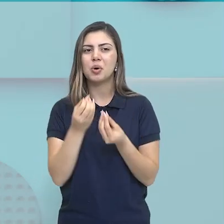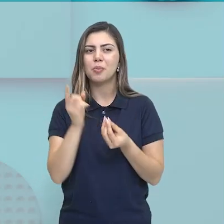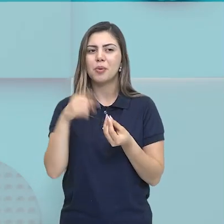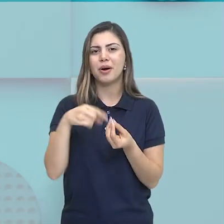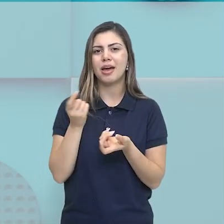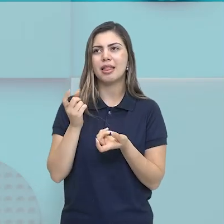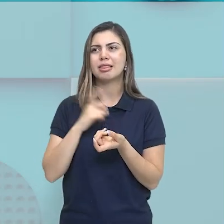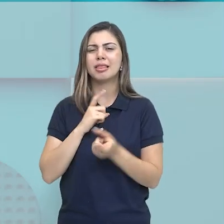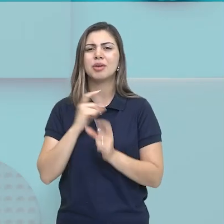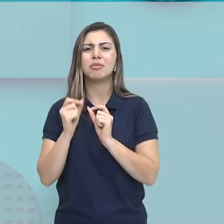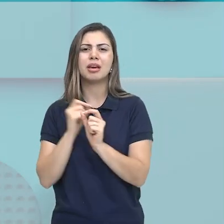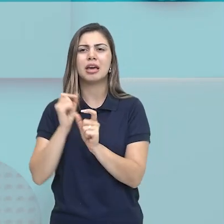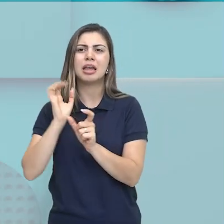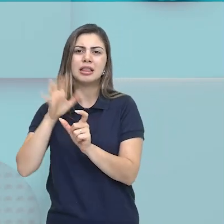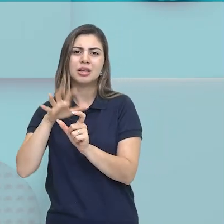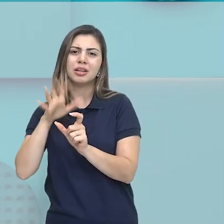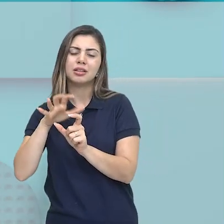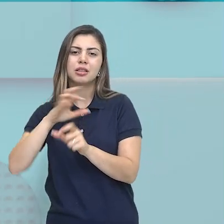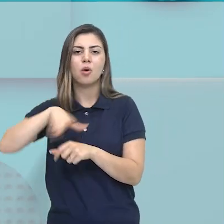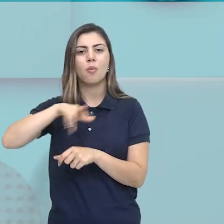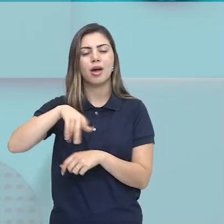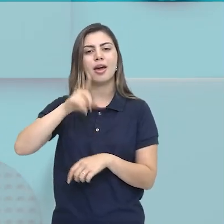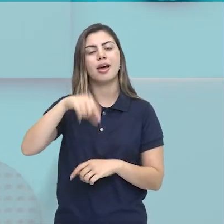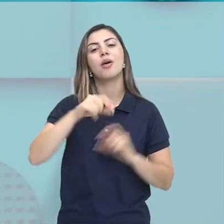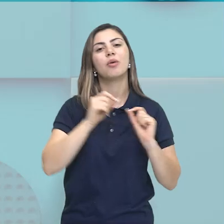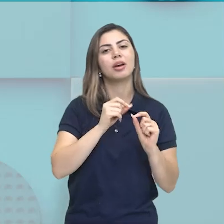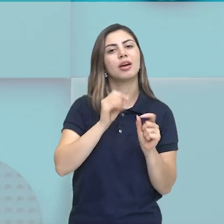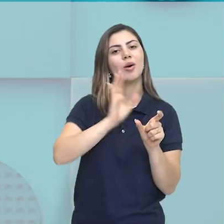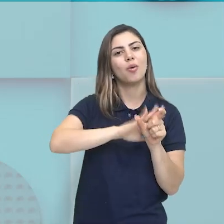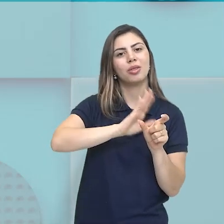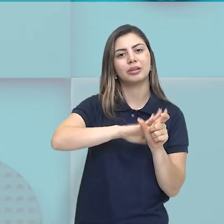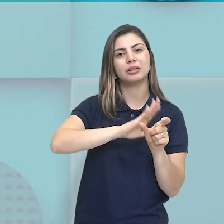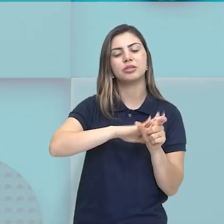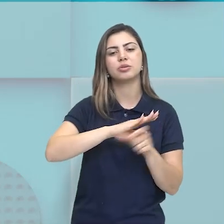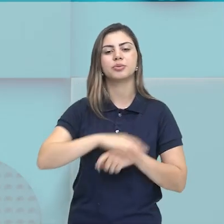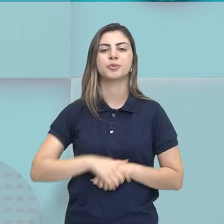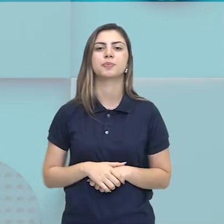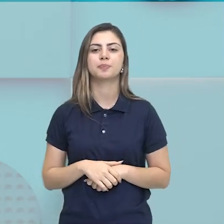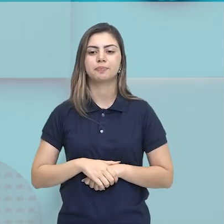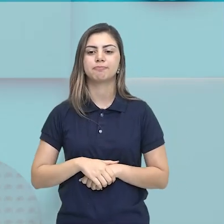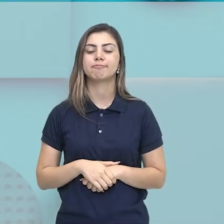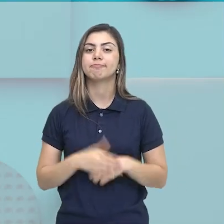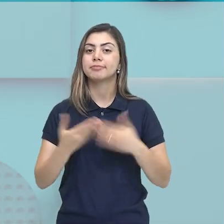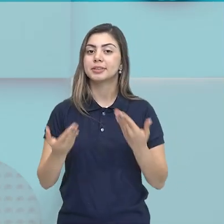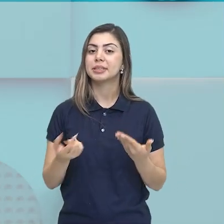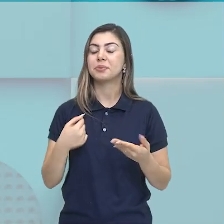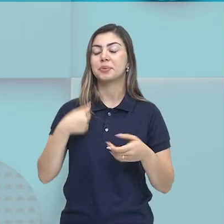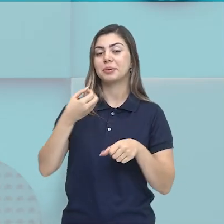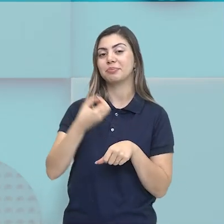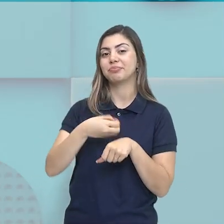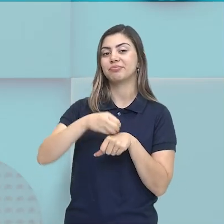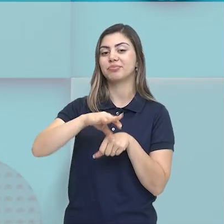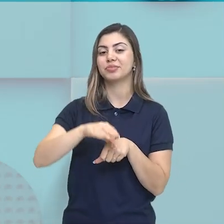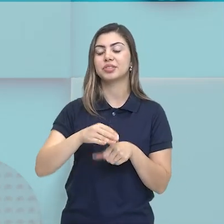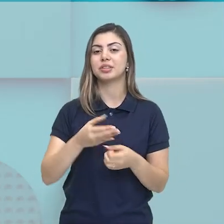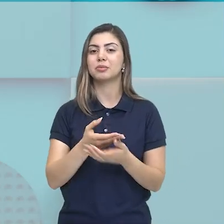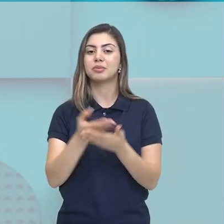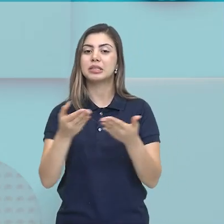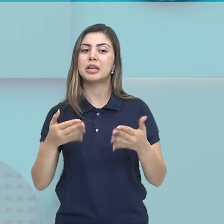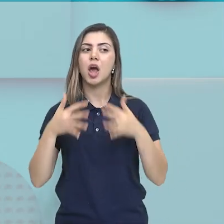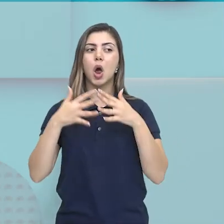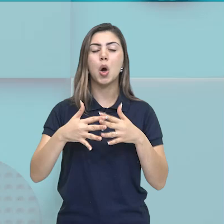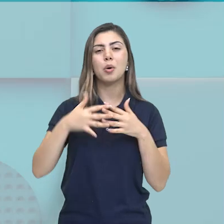real da palavra, e sim no sentido conotativo. Aí eu sempre dou essa dica, para